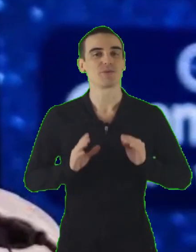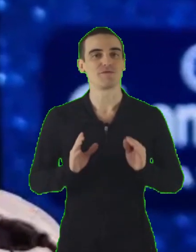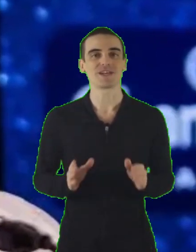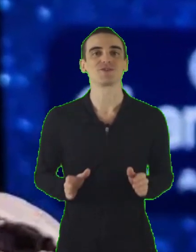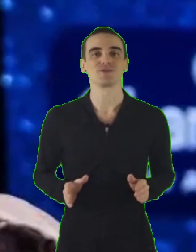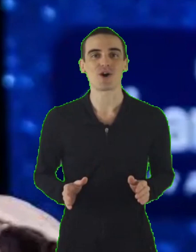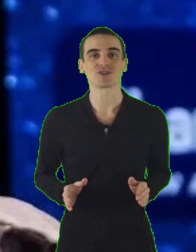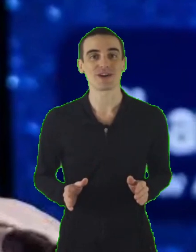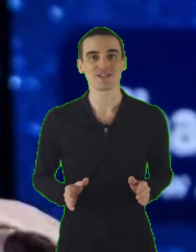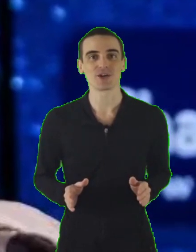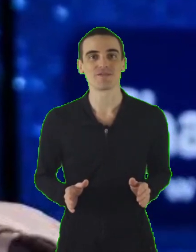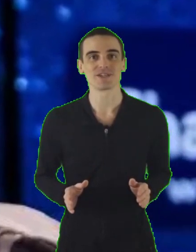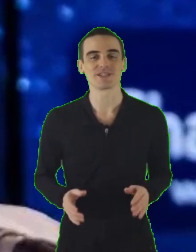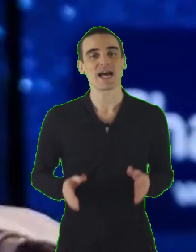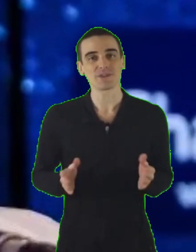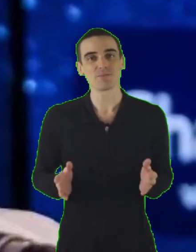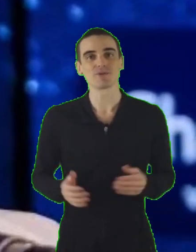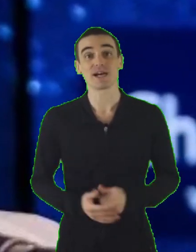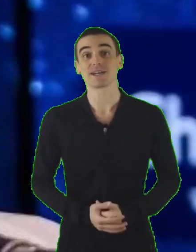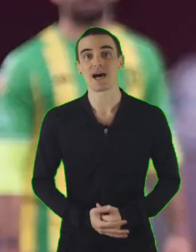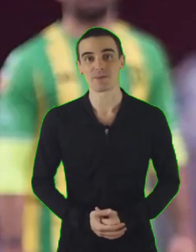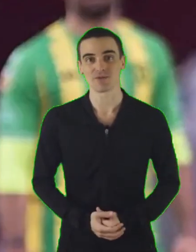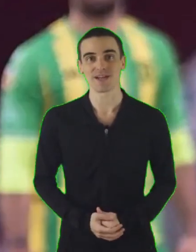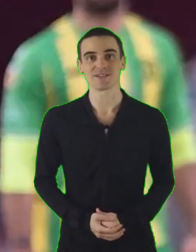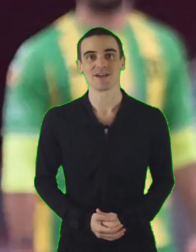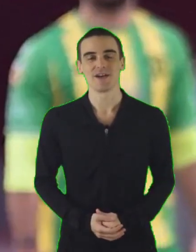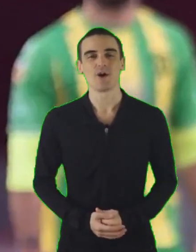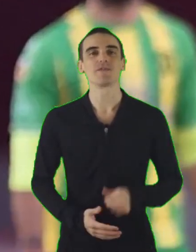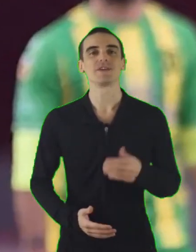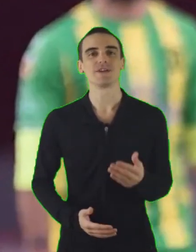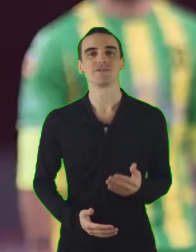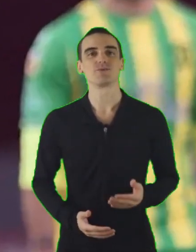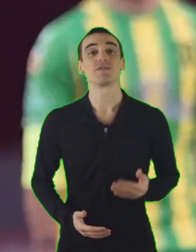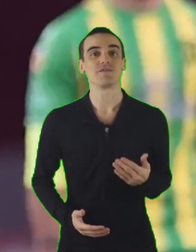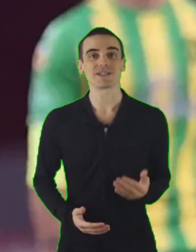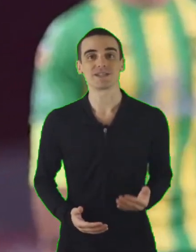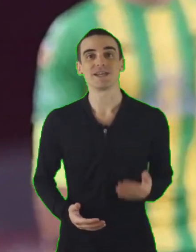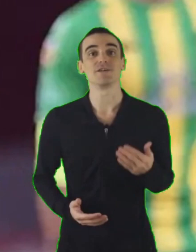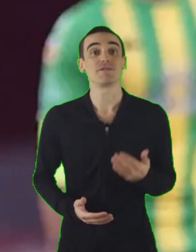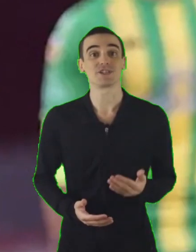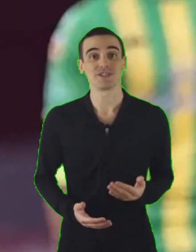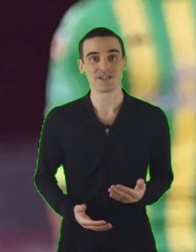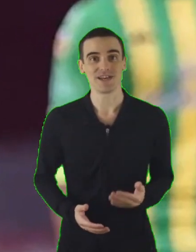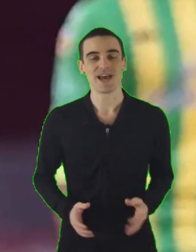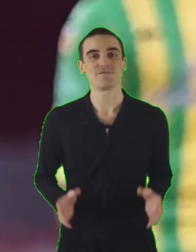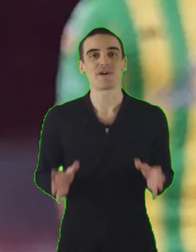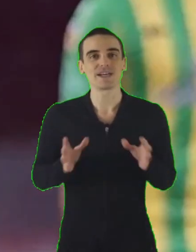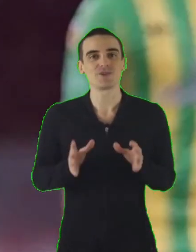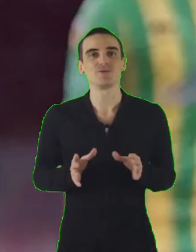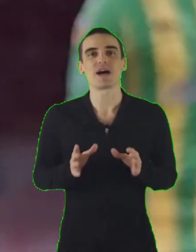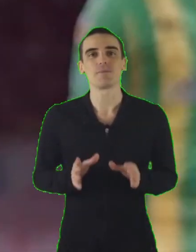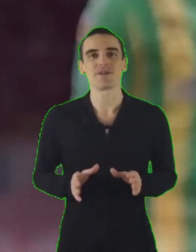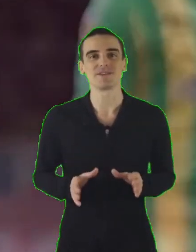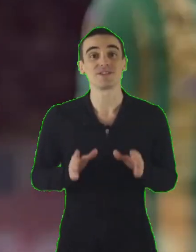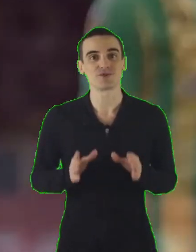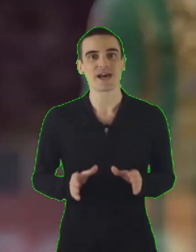staff do atleta, liderado pelo empresário Christian Bragarnik. A reportagem apurou que o meio-campista deve assinar um contrato entre 3 e 4 temporadas